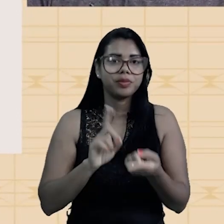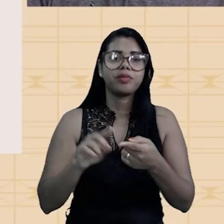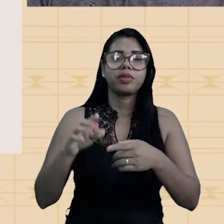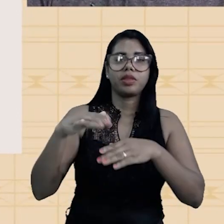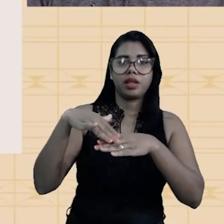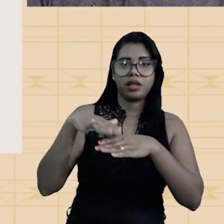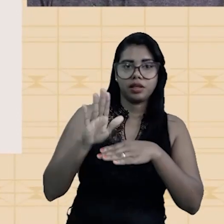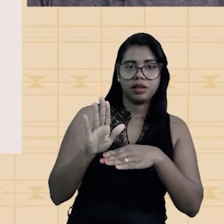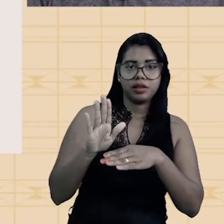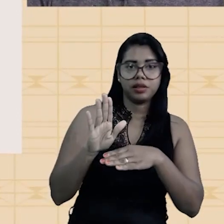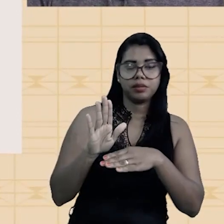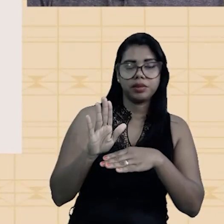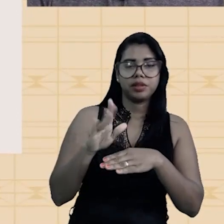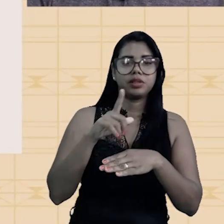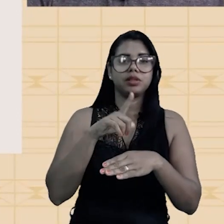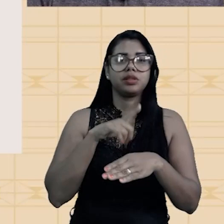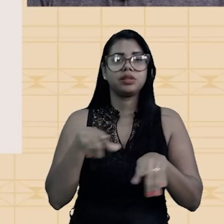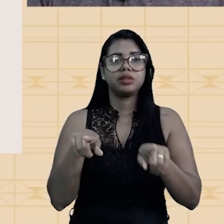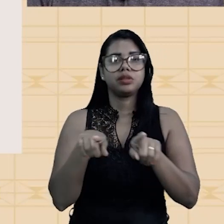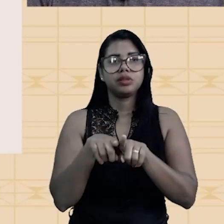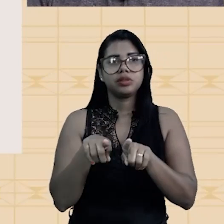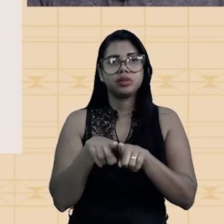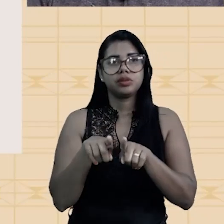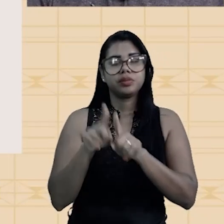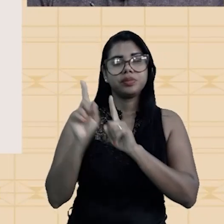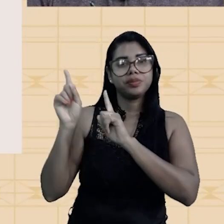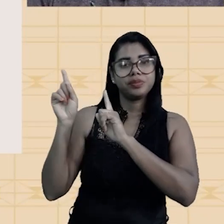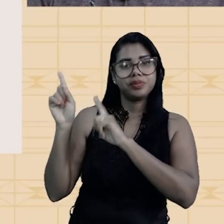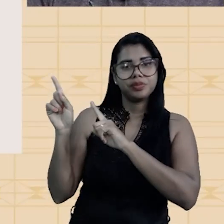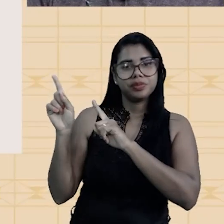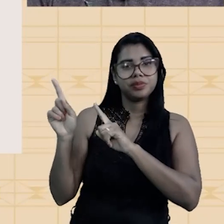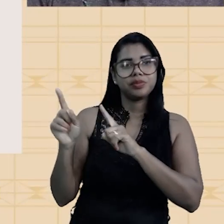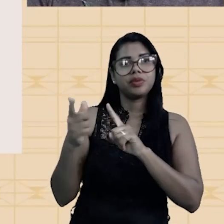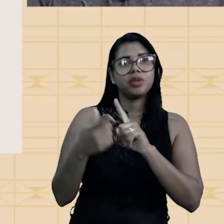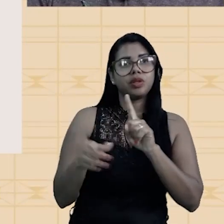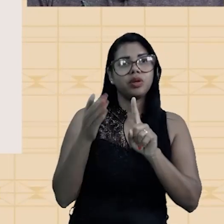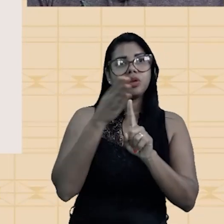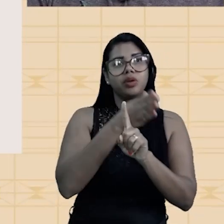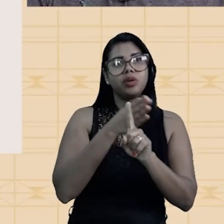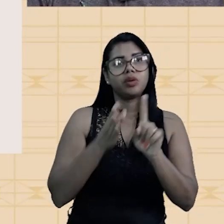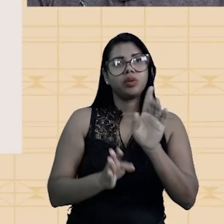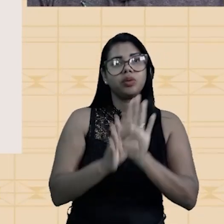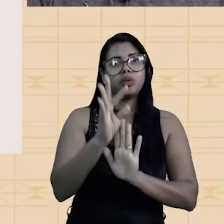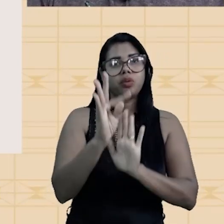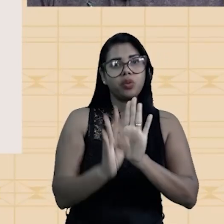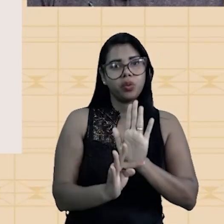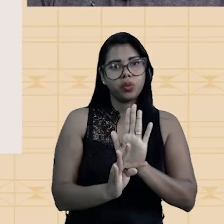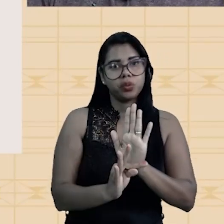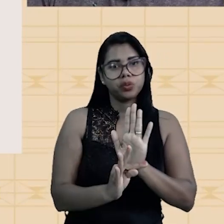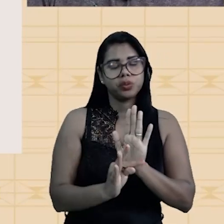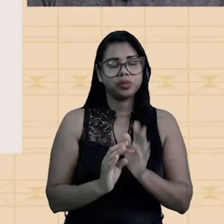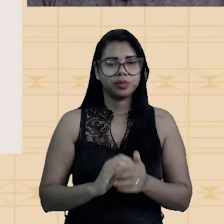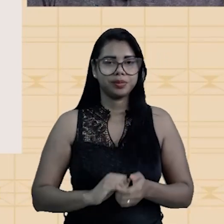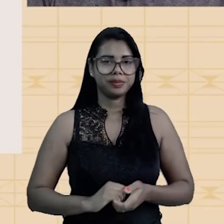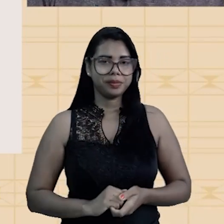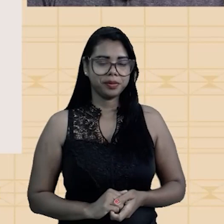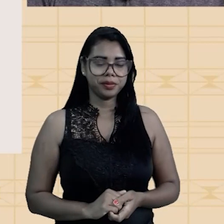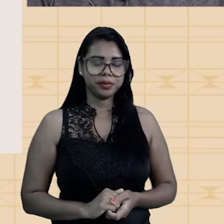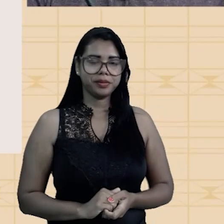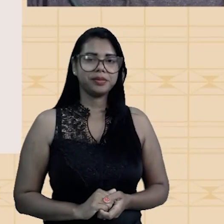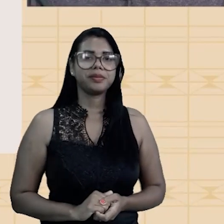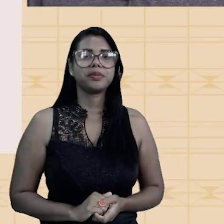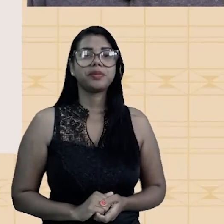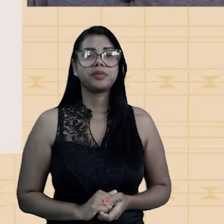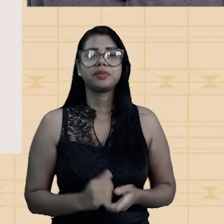ademais e usou aqui, ó, outro modalizador textual. Então, qual é